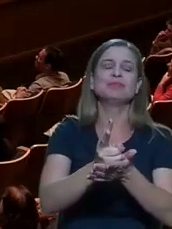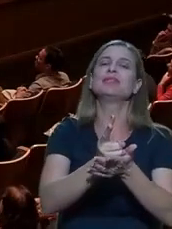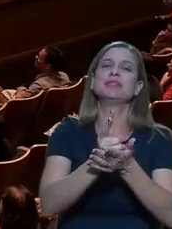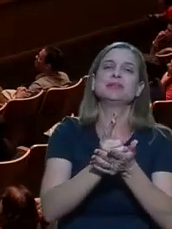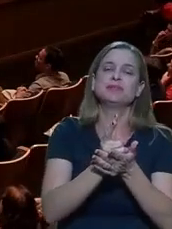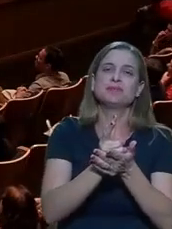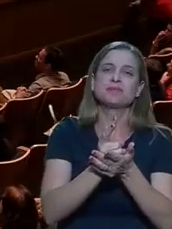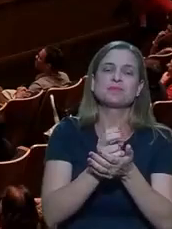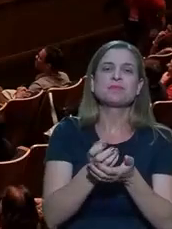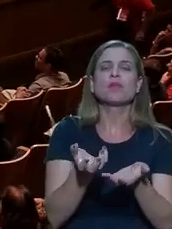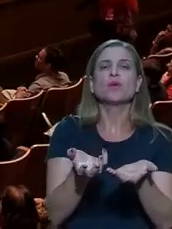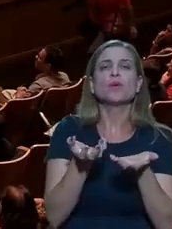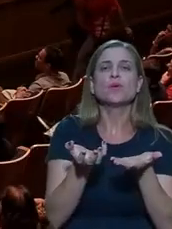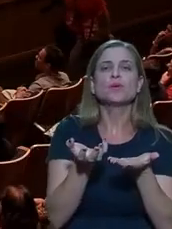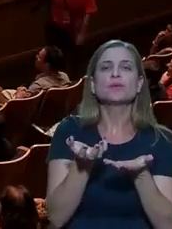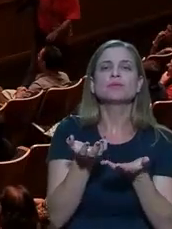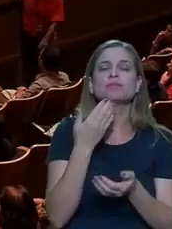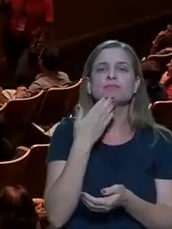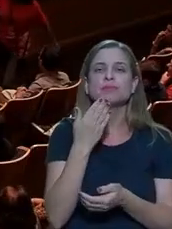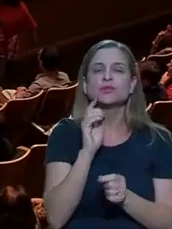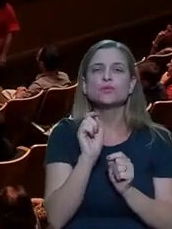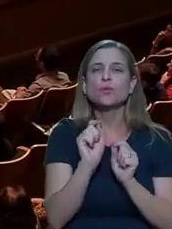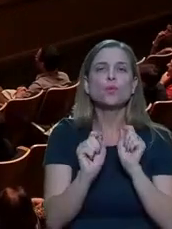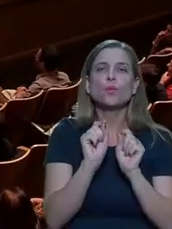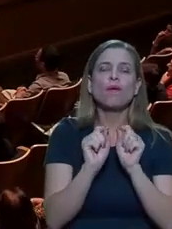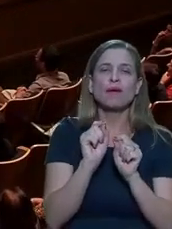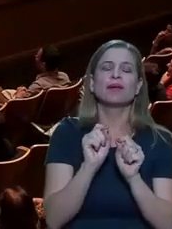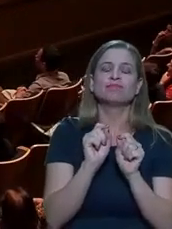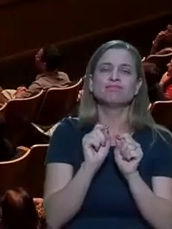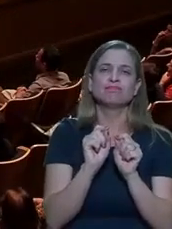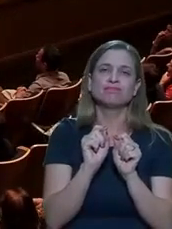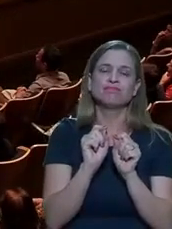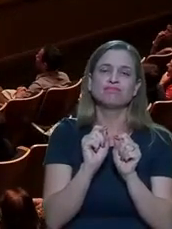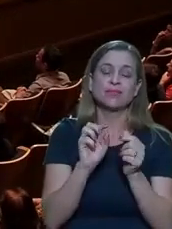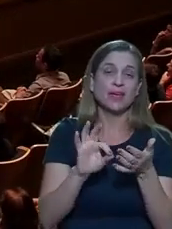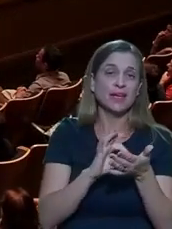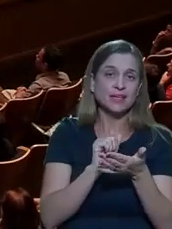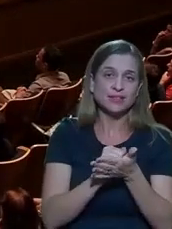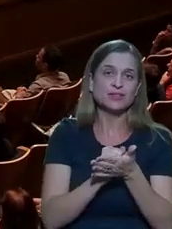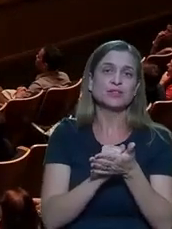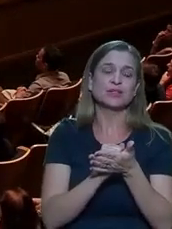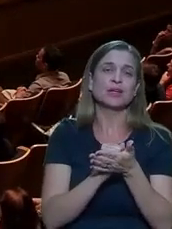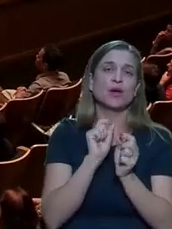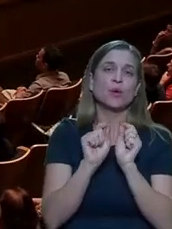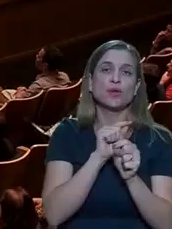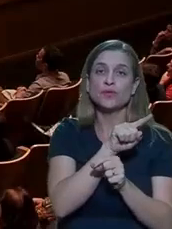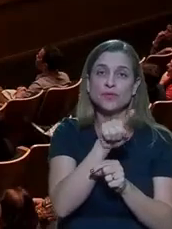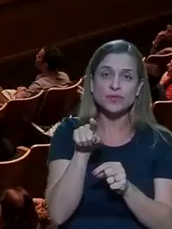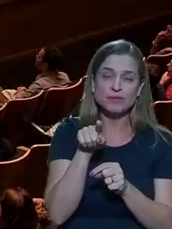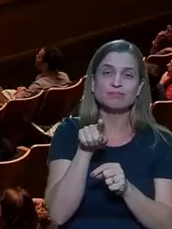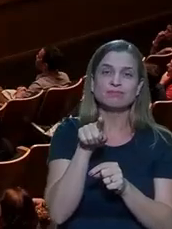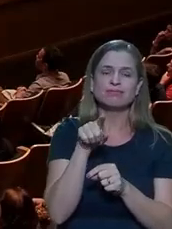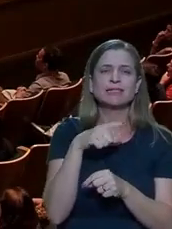confusão. Eu queria pedir, não só registrar, mais do que registrar, dizer que vocês têm aqui